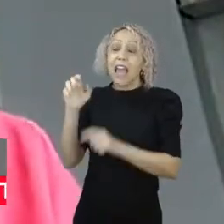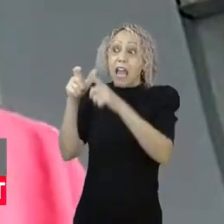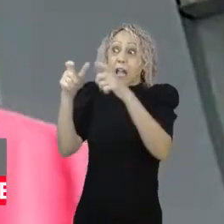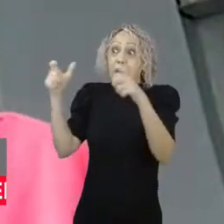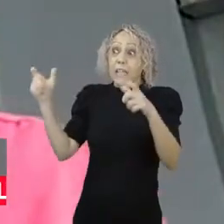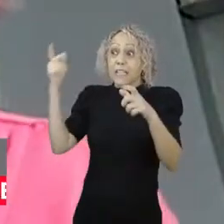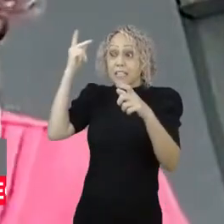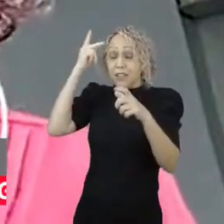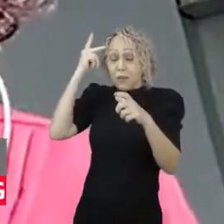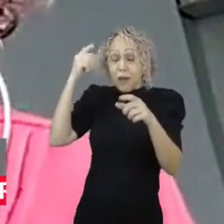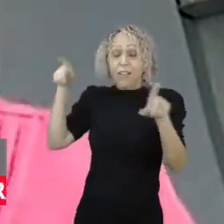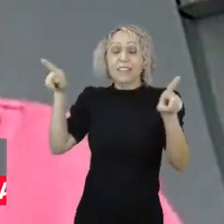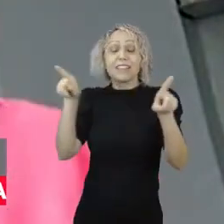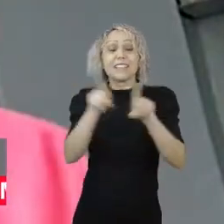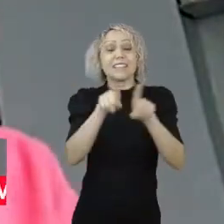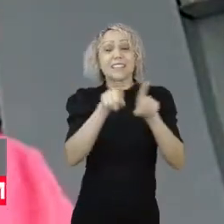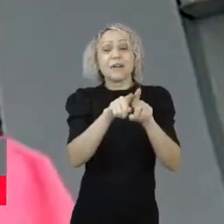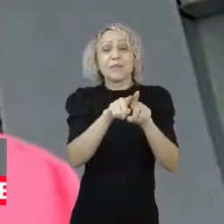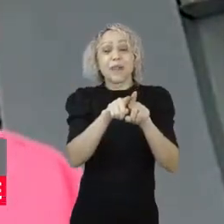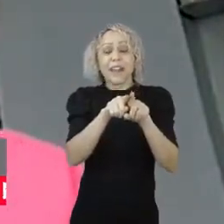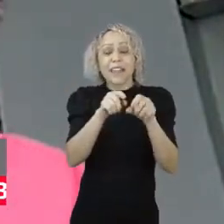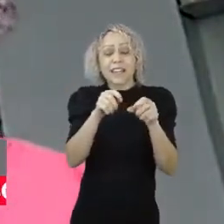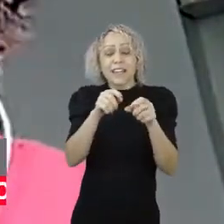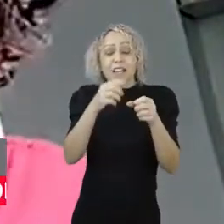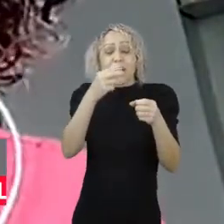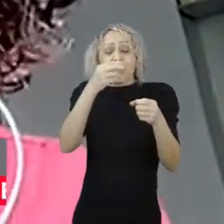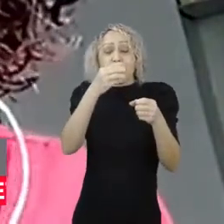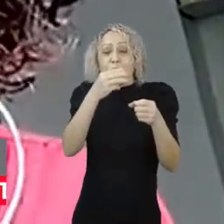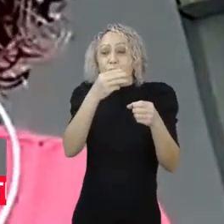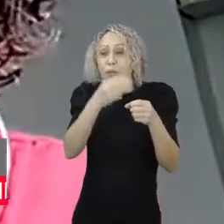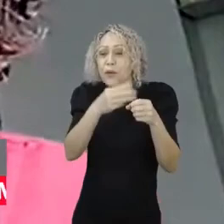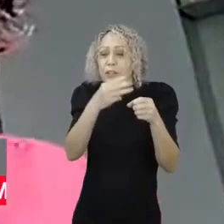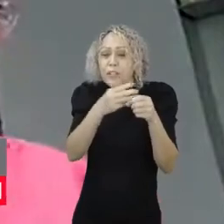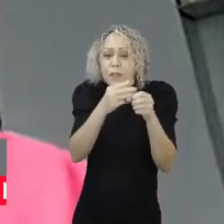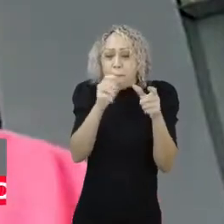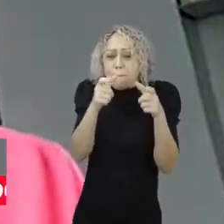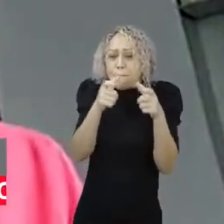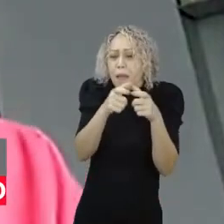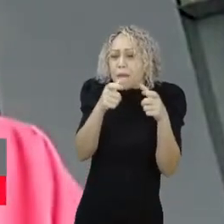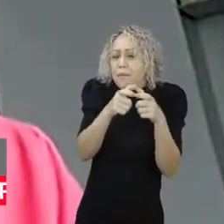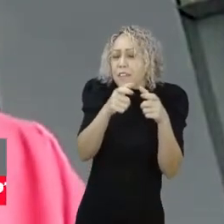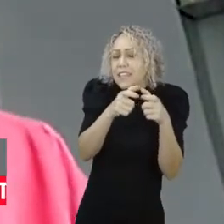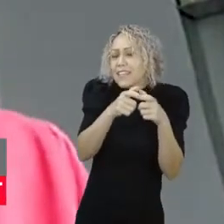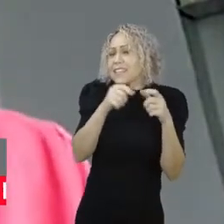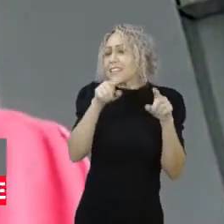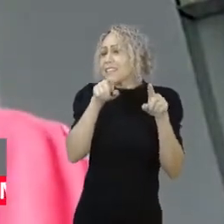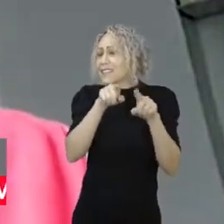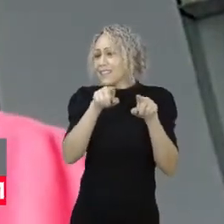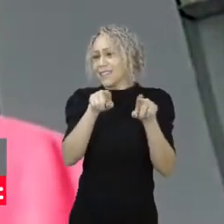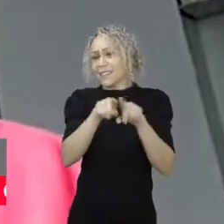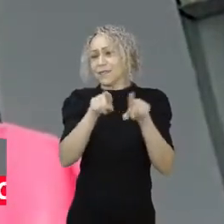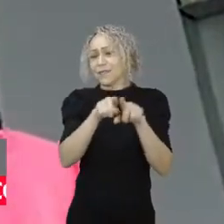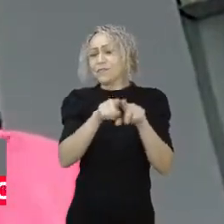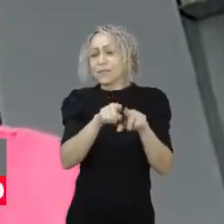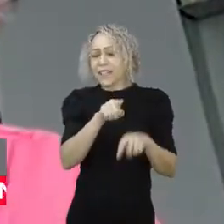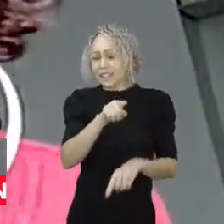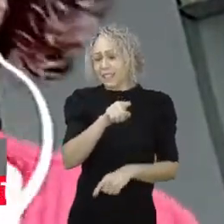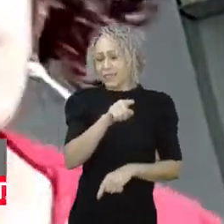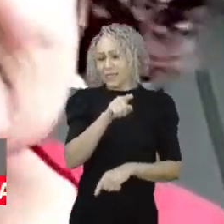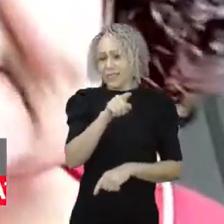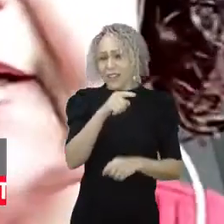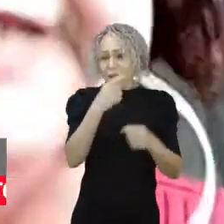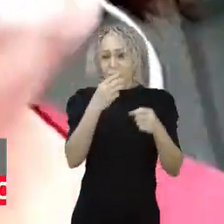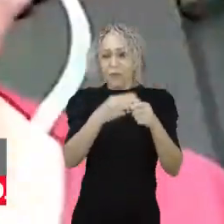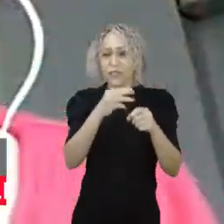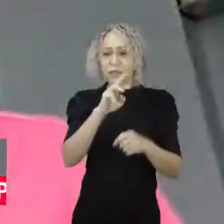o presidente Raul, né? Então, todos os municípios, a gente quer a presença